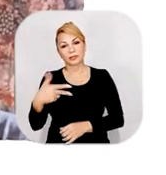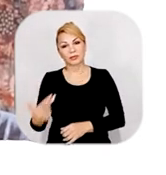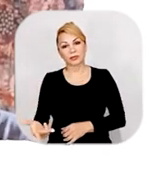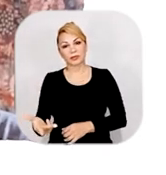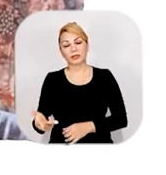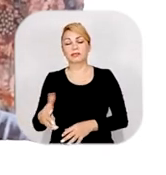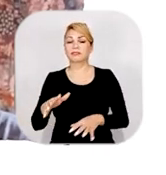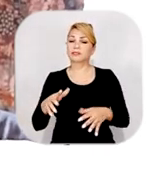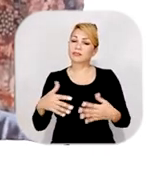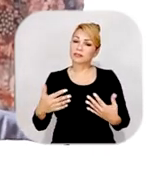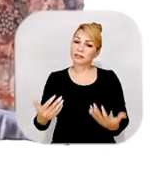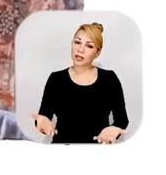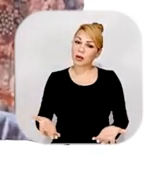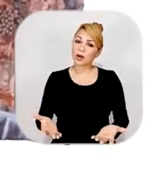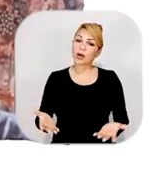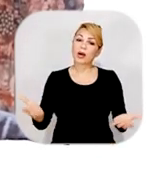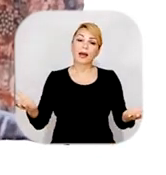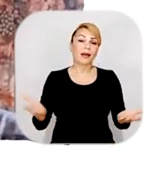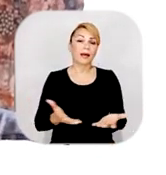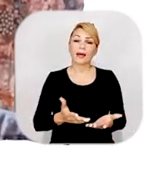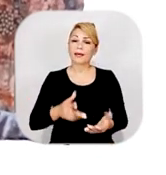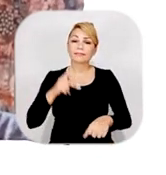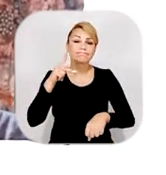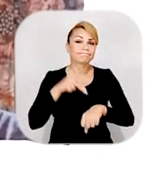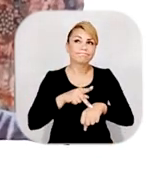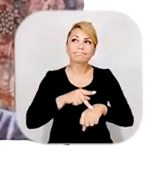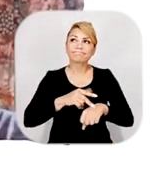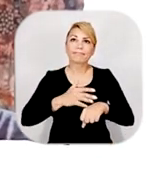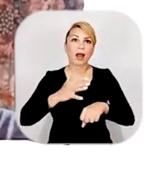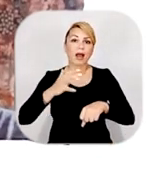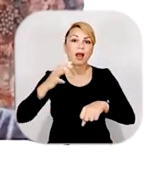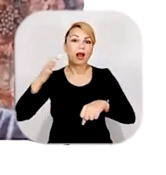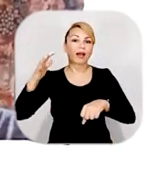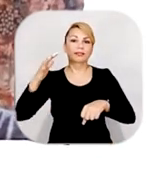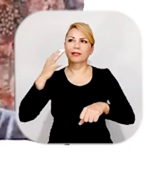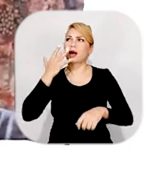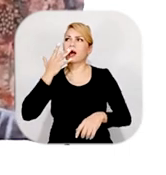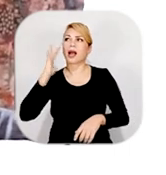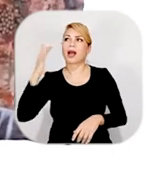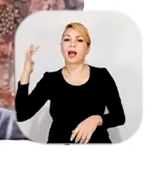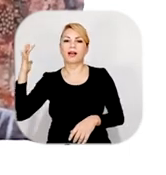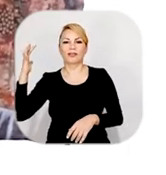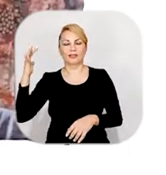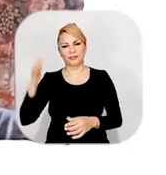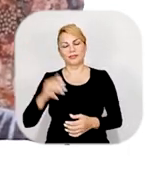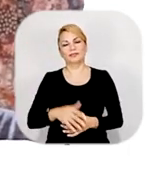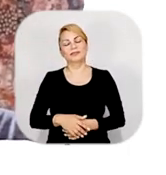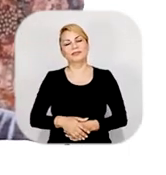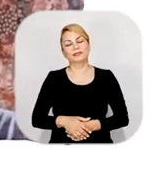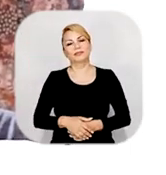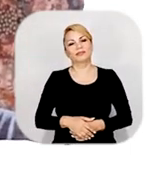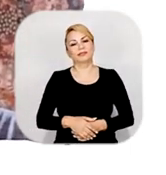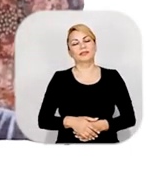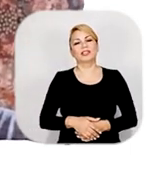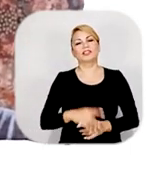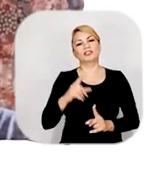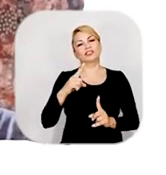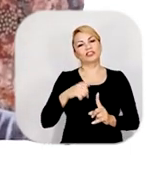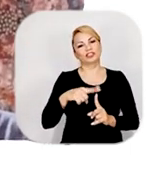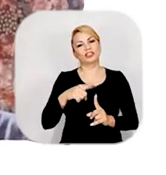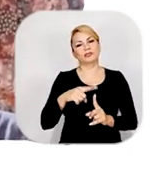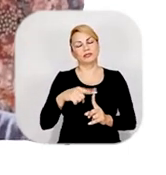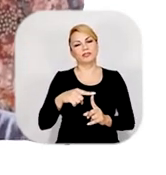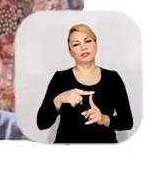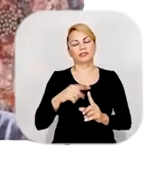É uma tesoura, é um tesouro. Desculpa, eu faço esses erros de gênero como falante não